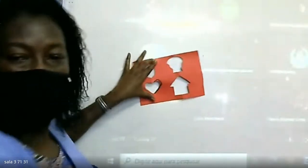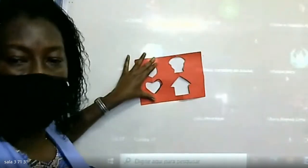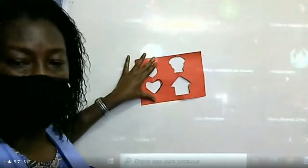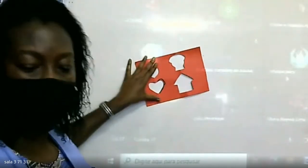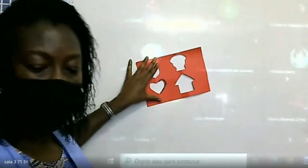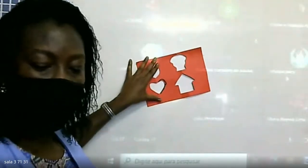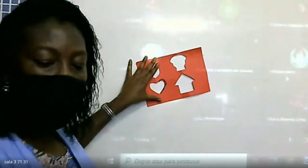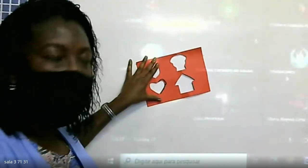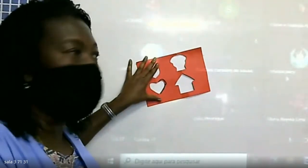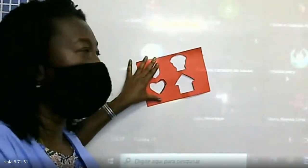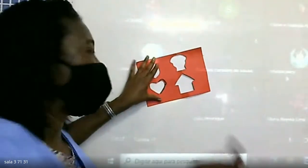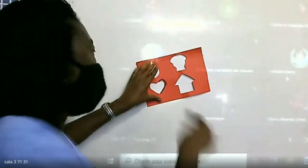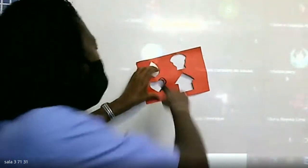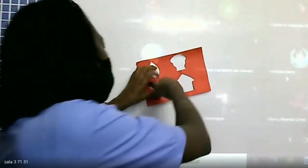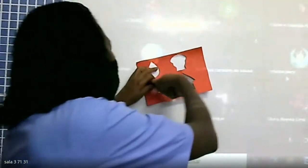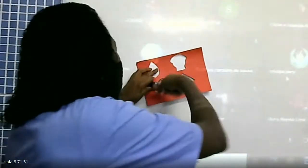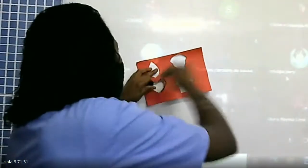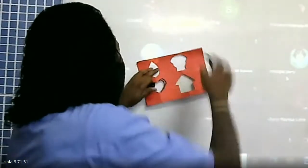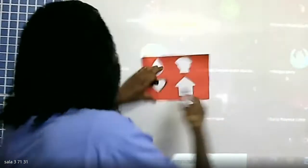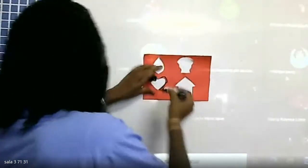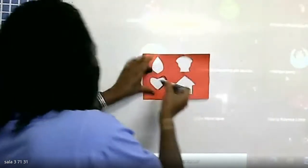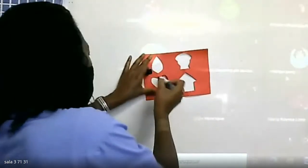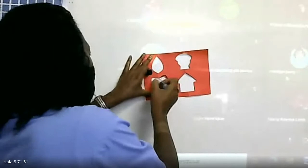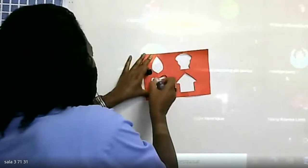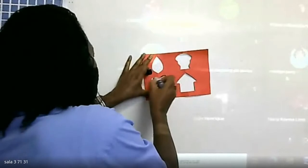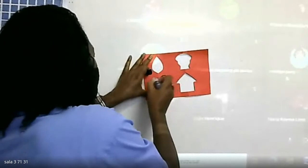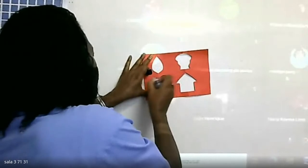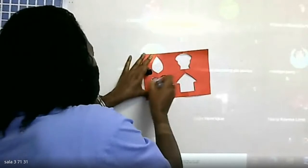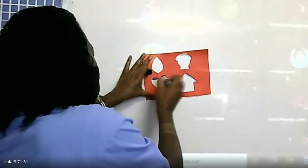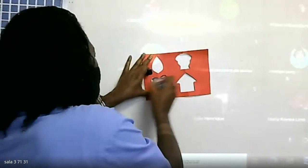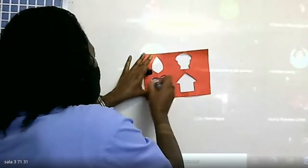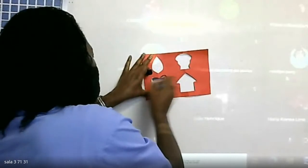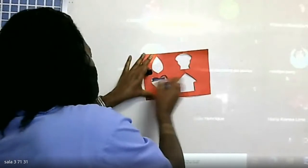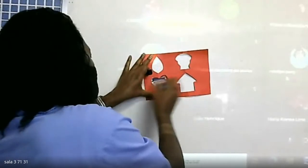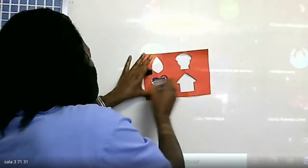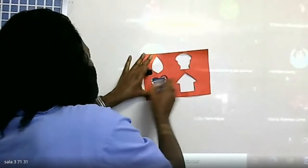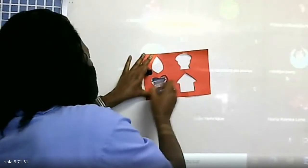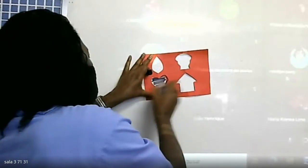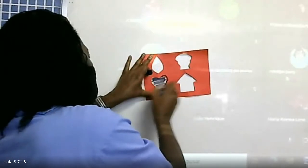de desenho e vou fazendo a pintura. Ó, lá por